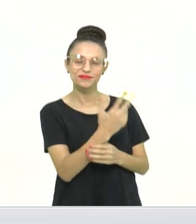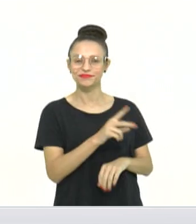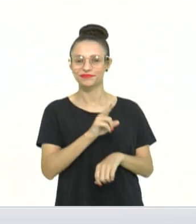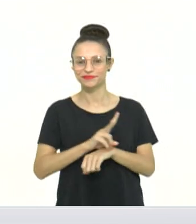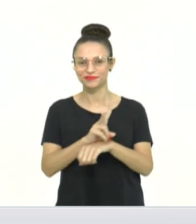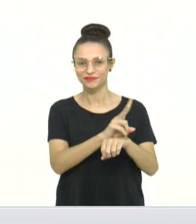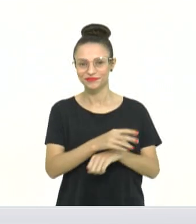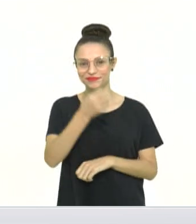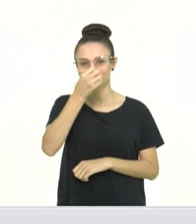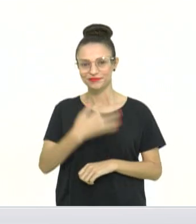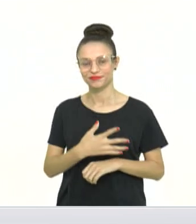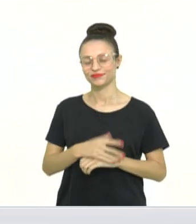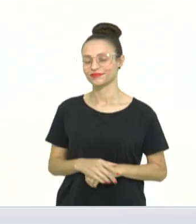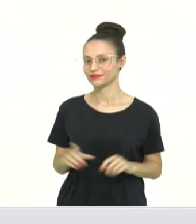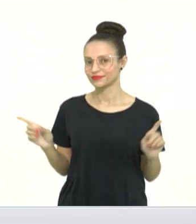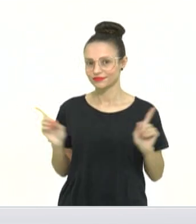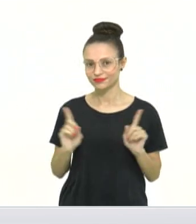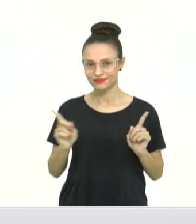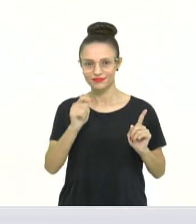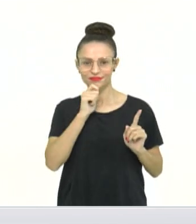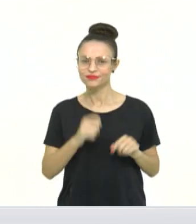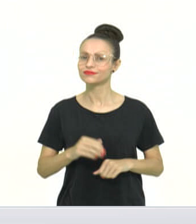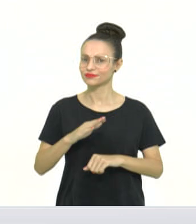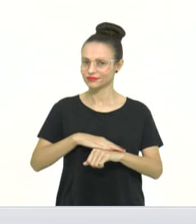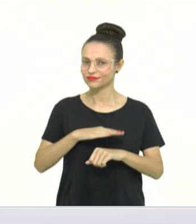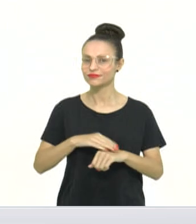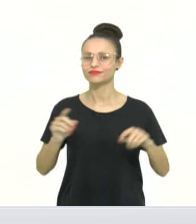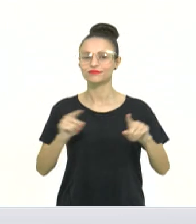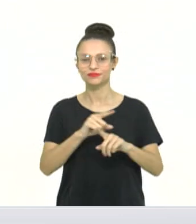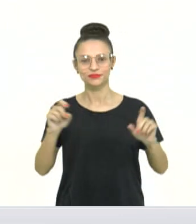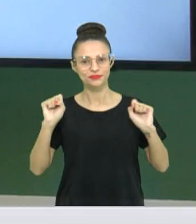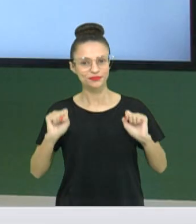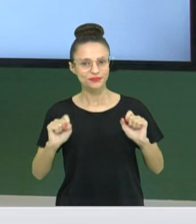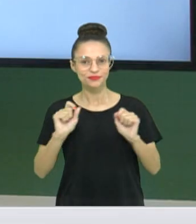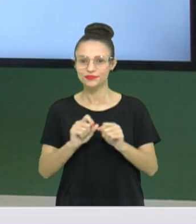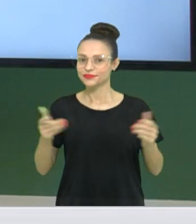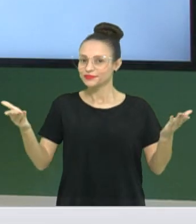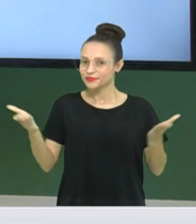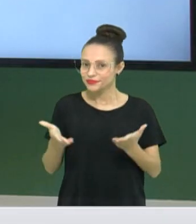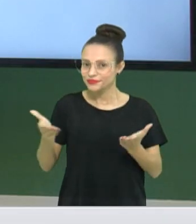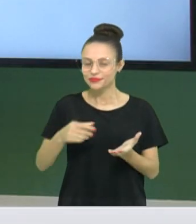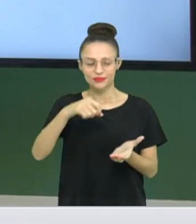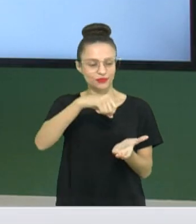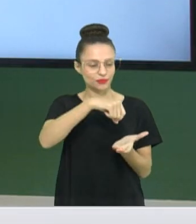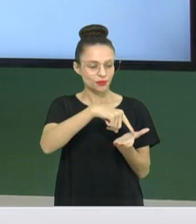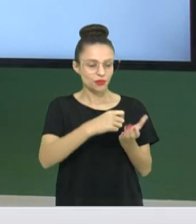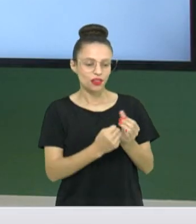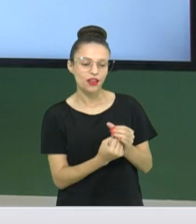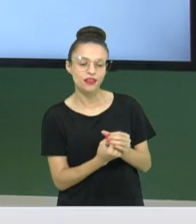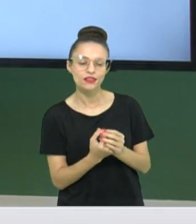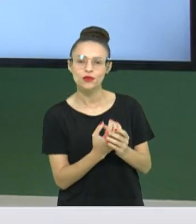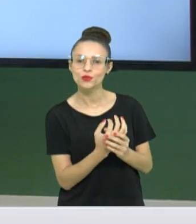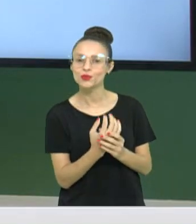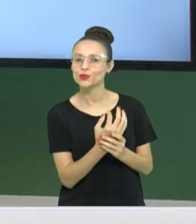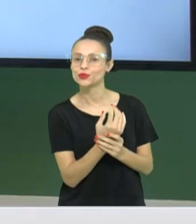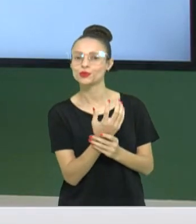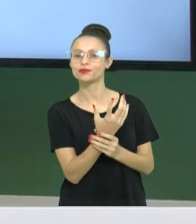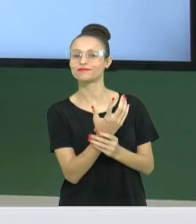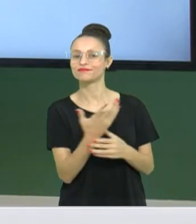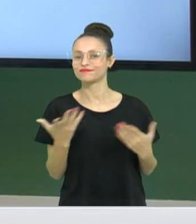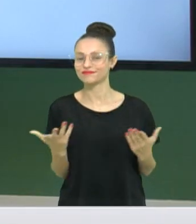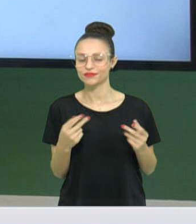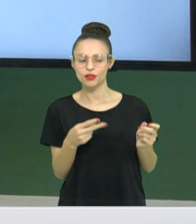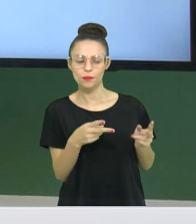bom. Se não, ainda há tempo, você pode fazer hoje mesmo, você pode plantar uma semente, plantar uma mudinha,